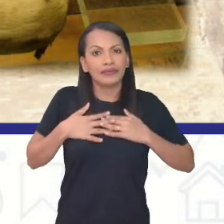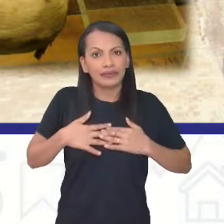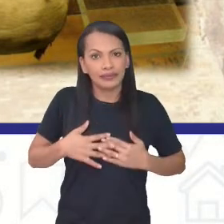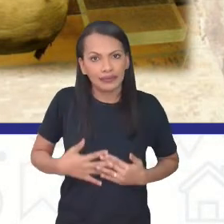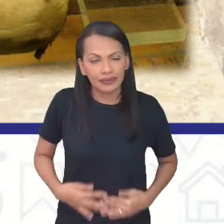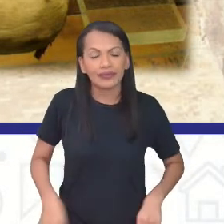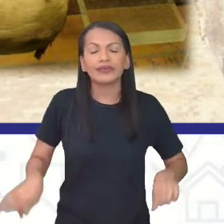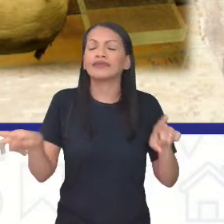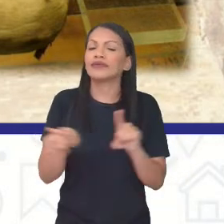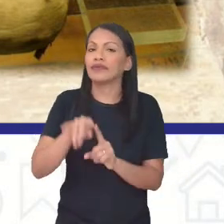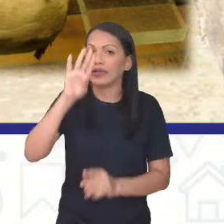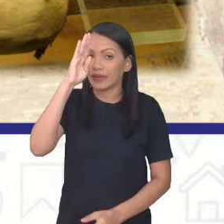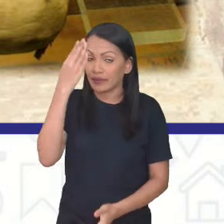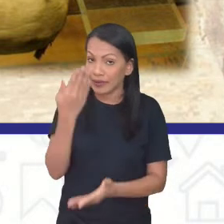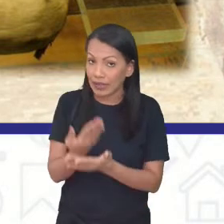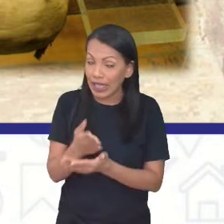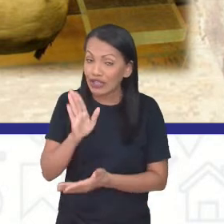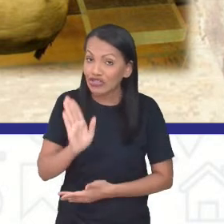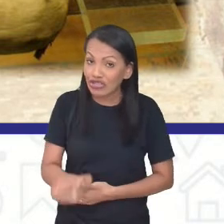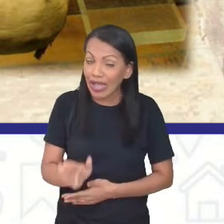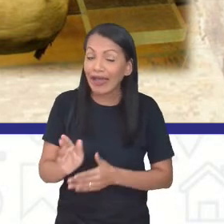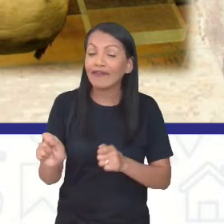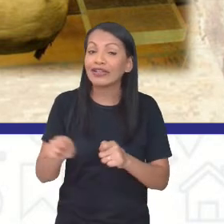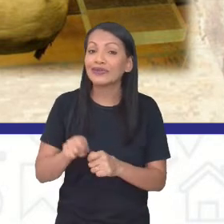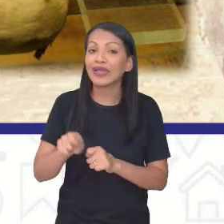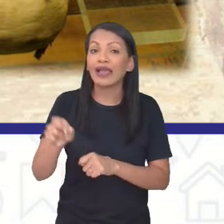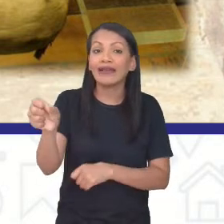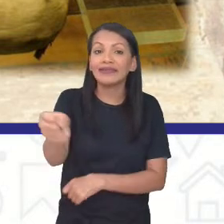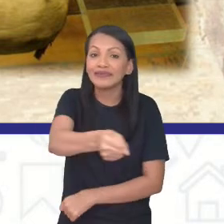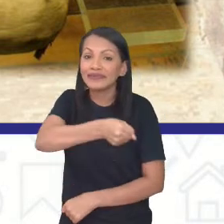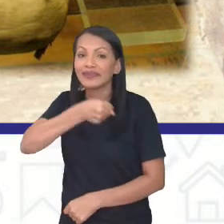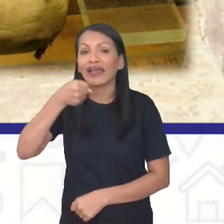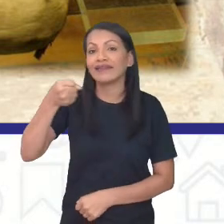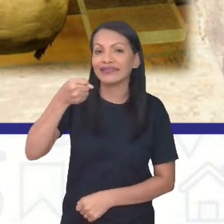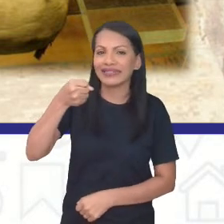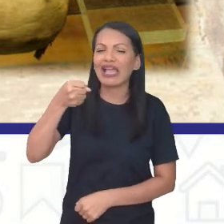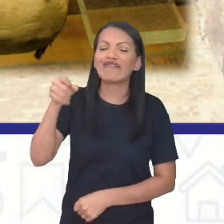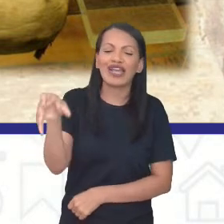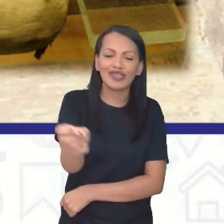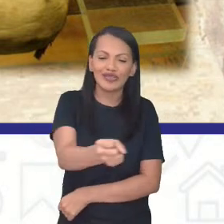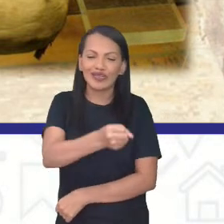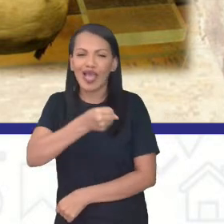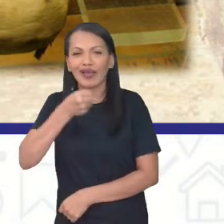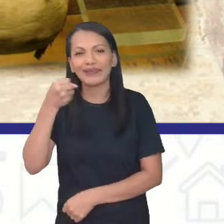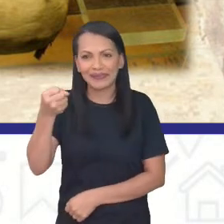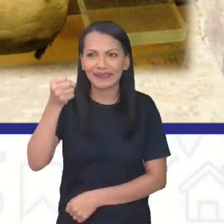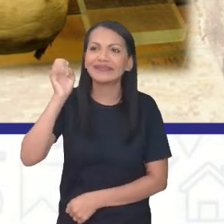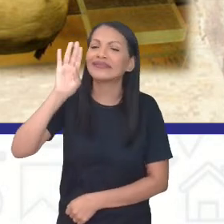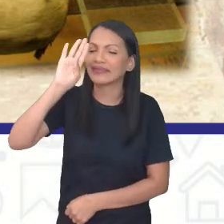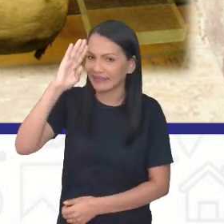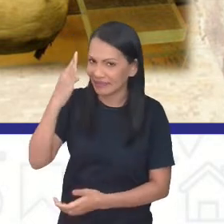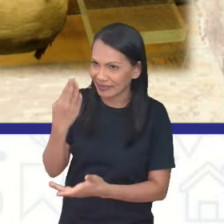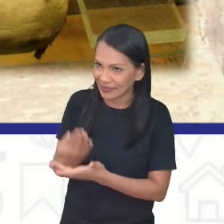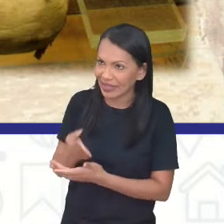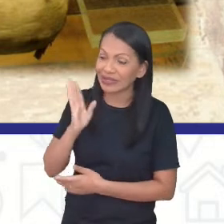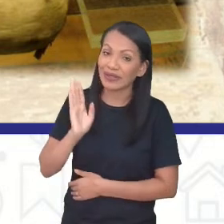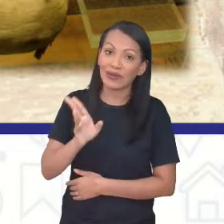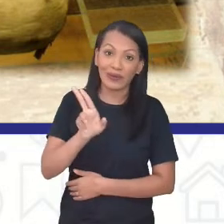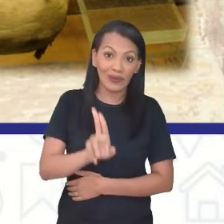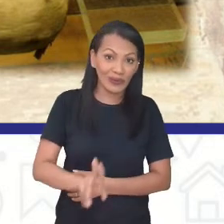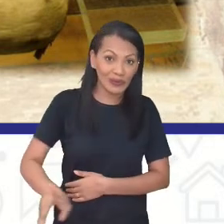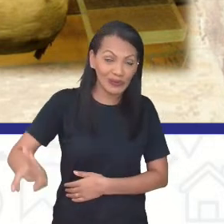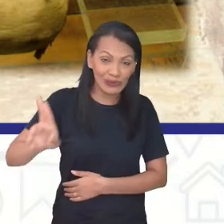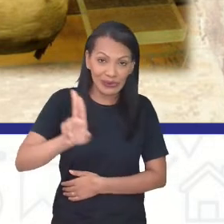já fabricavam cerveja, professor, já fabricavam cervejinha, né? Nasceu Cervejinha aí. que é utilizada